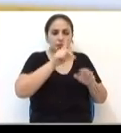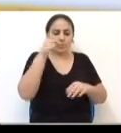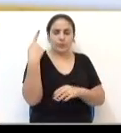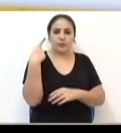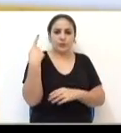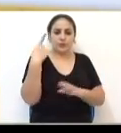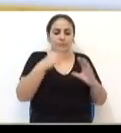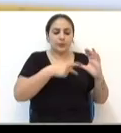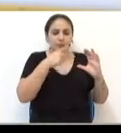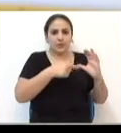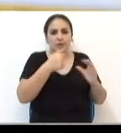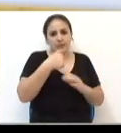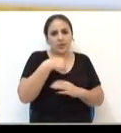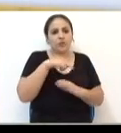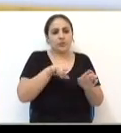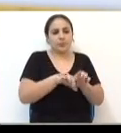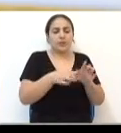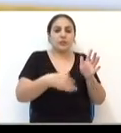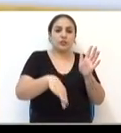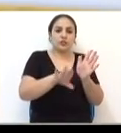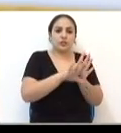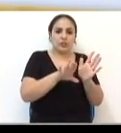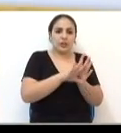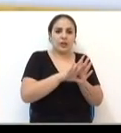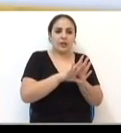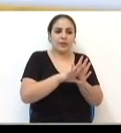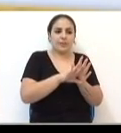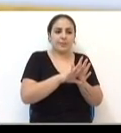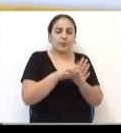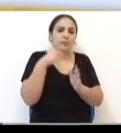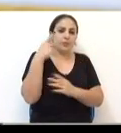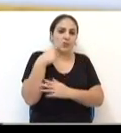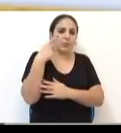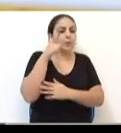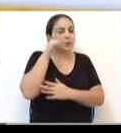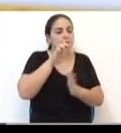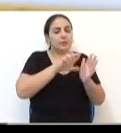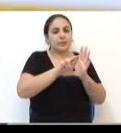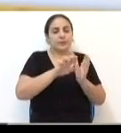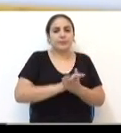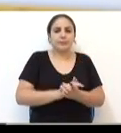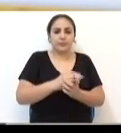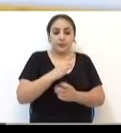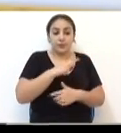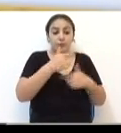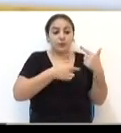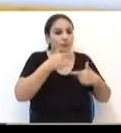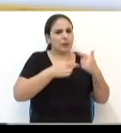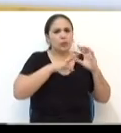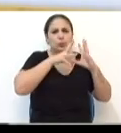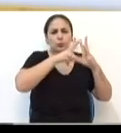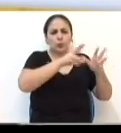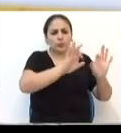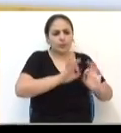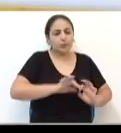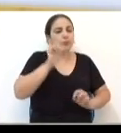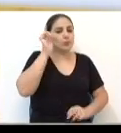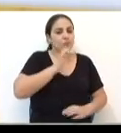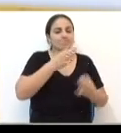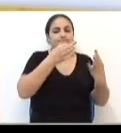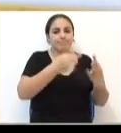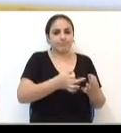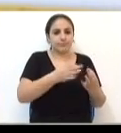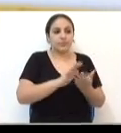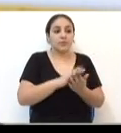do partido na Câmara e eu também chegar a uma cadeira para poder representar. Então foi o trabalho todo planejado,